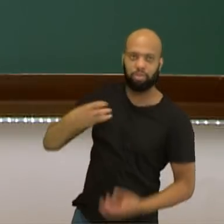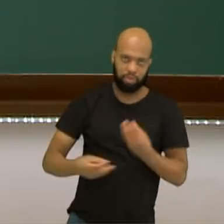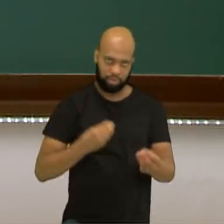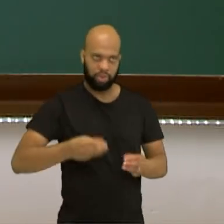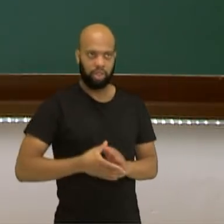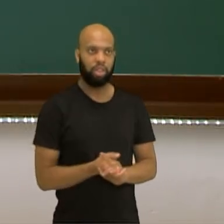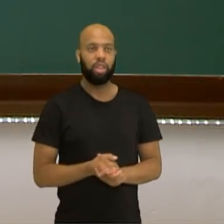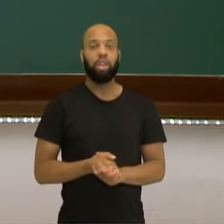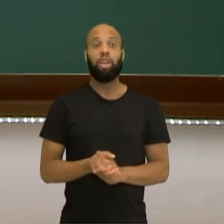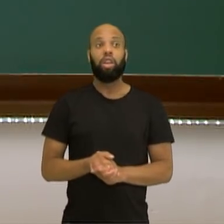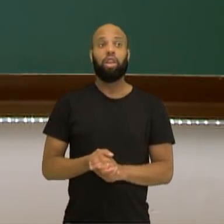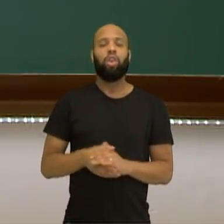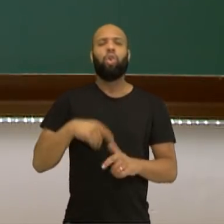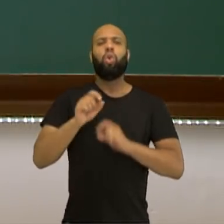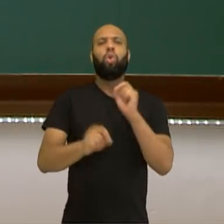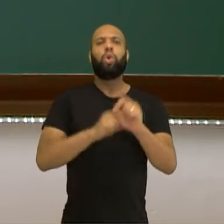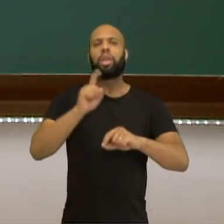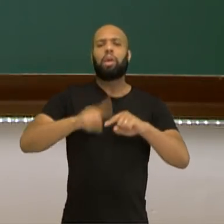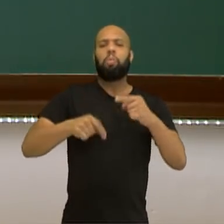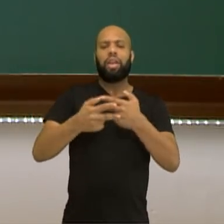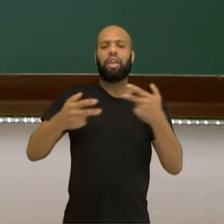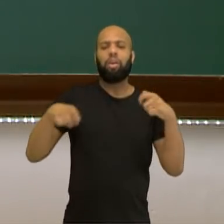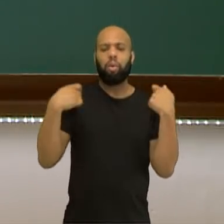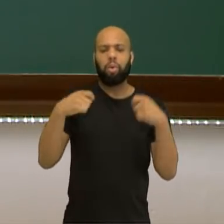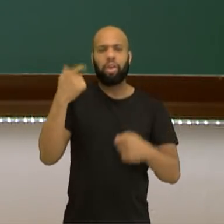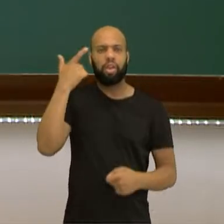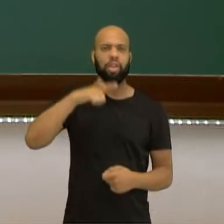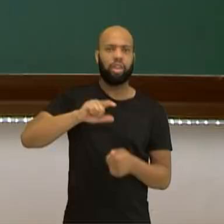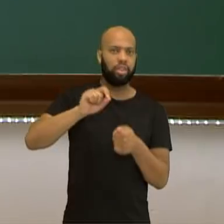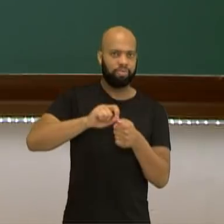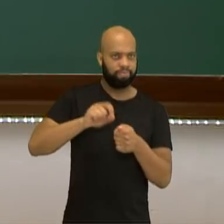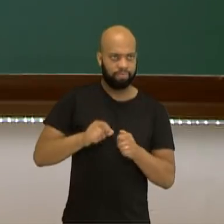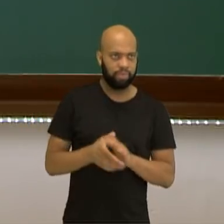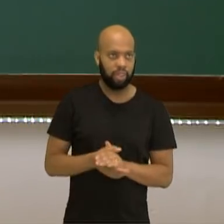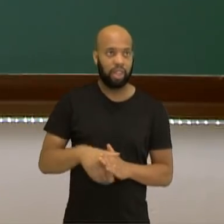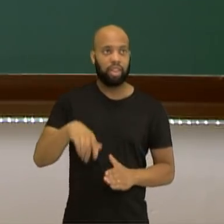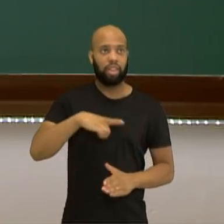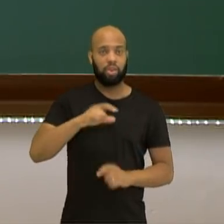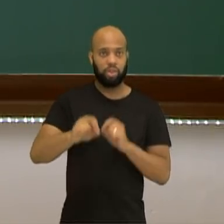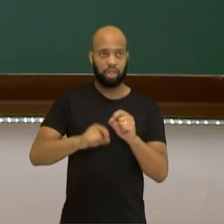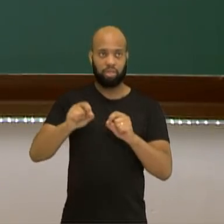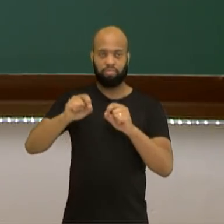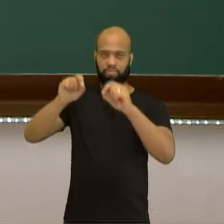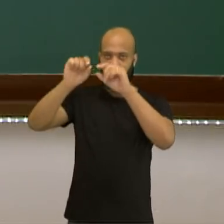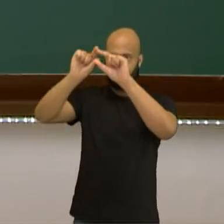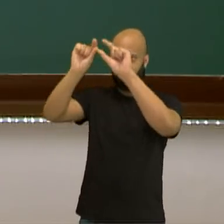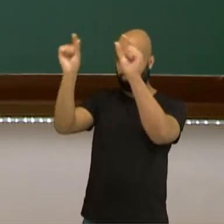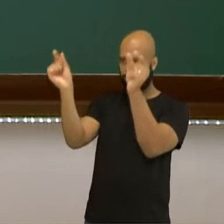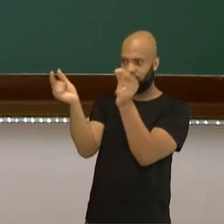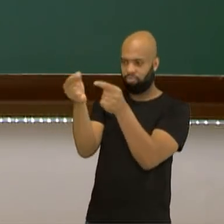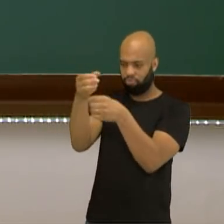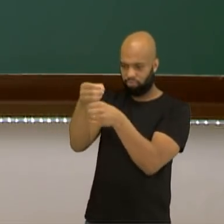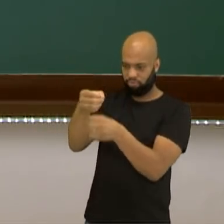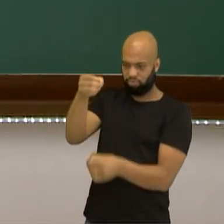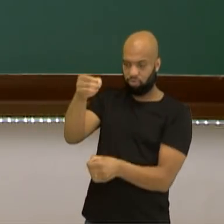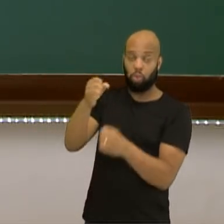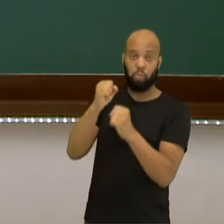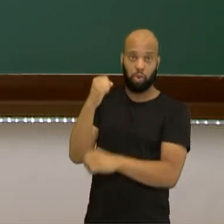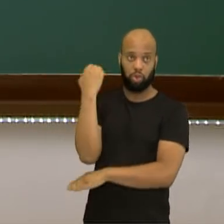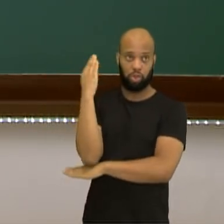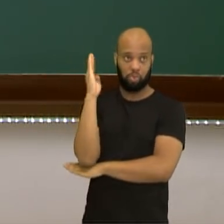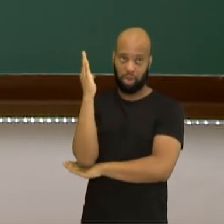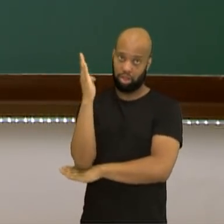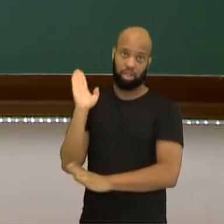Equipamentos, o que a gente precisa ter para poder praticar? Uma raquete, que ela pode ser de madeira,